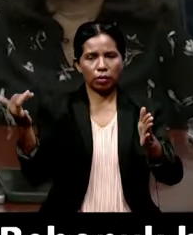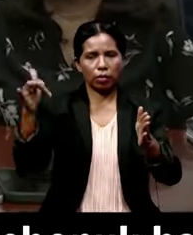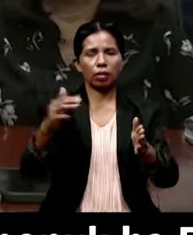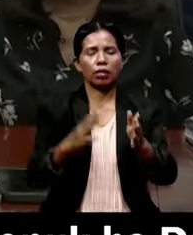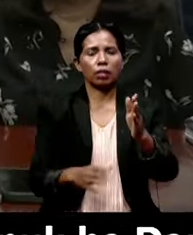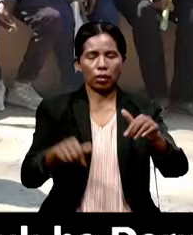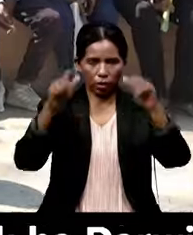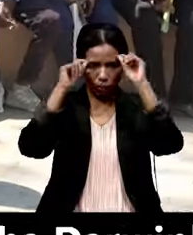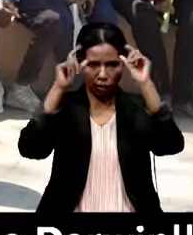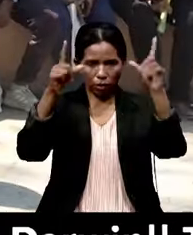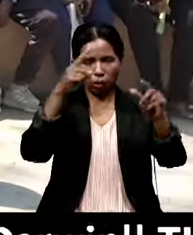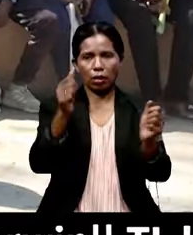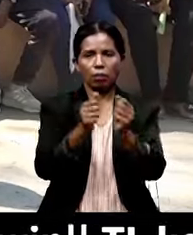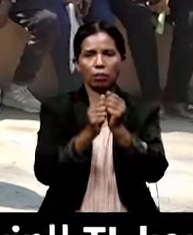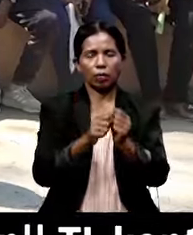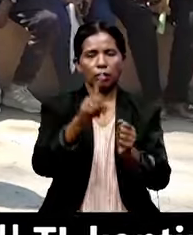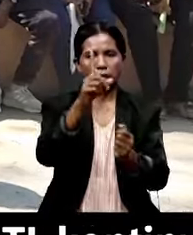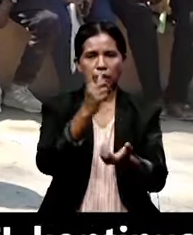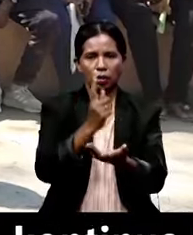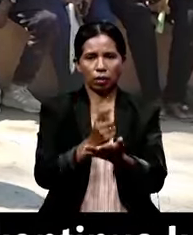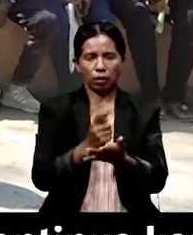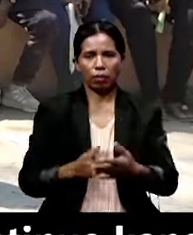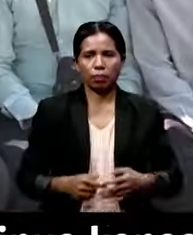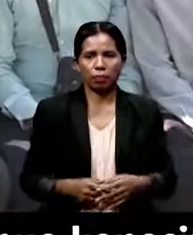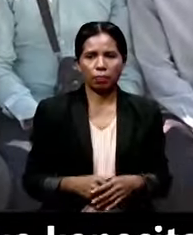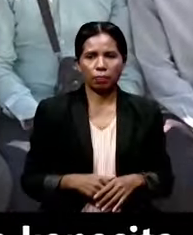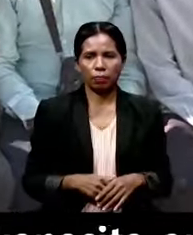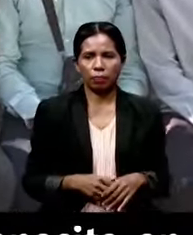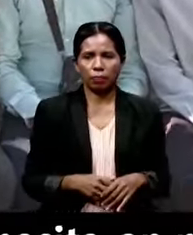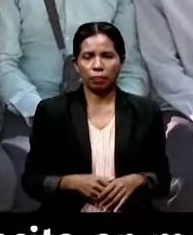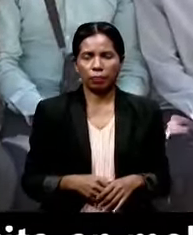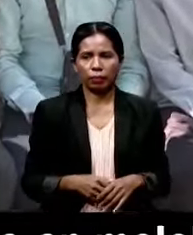Território Nacional, a Moto Cri Unida Recin. Lamberto da Silva, Merenciana Martins, GMN.